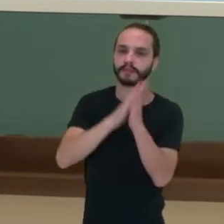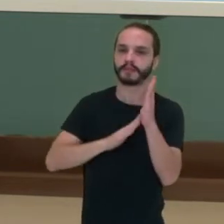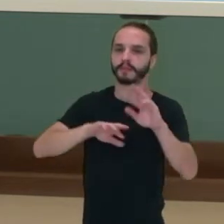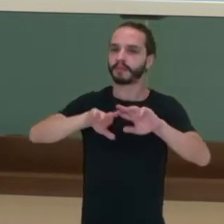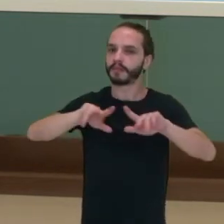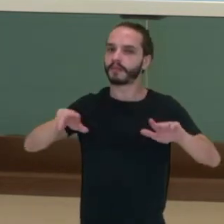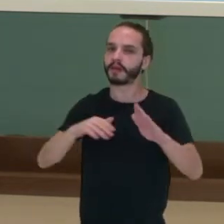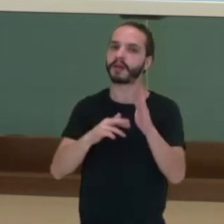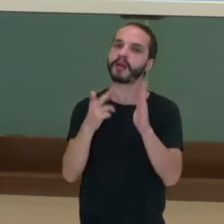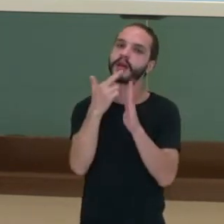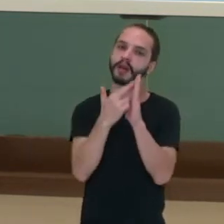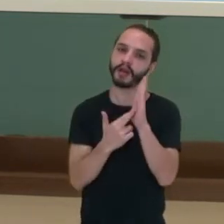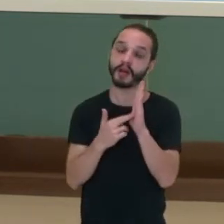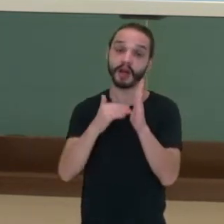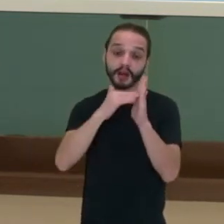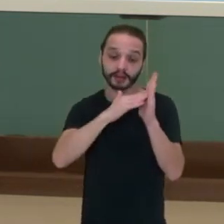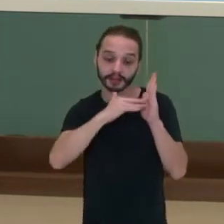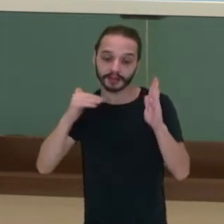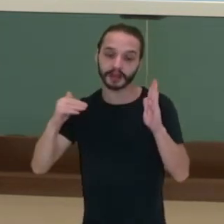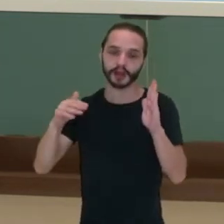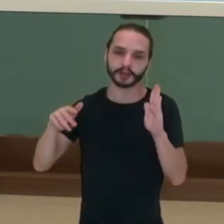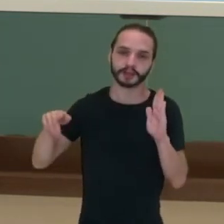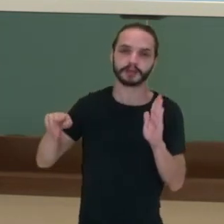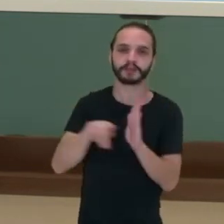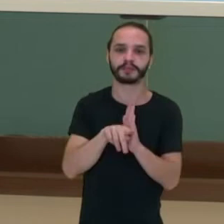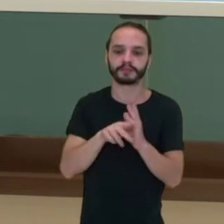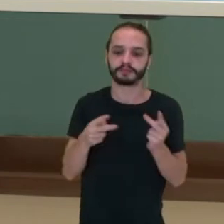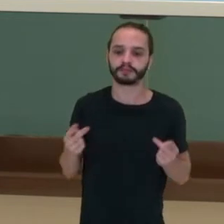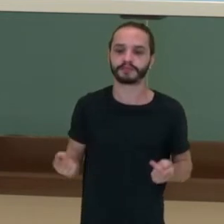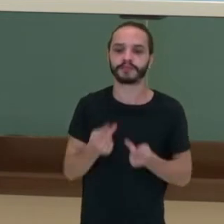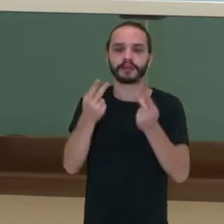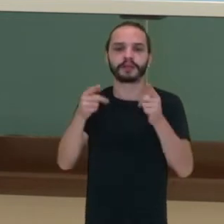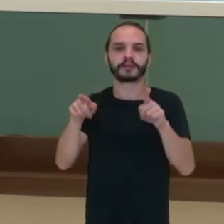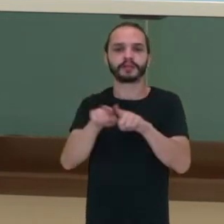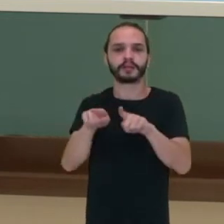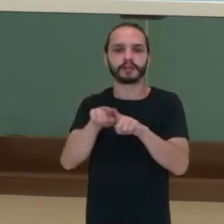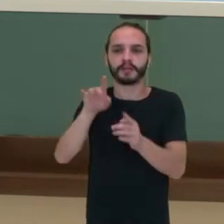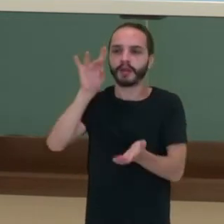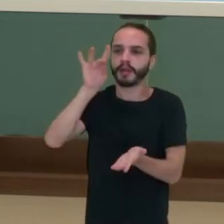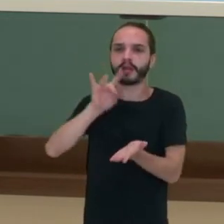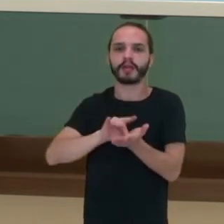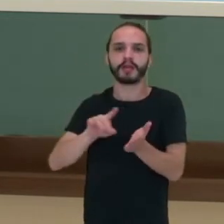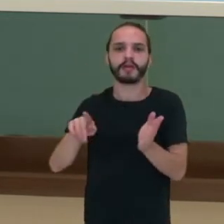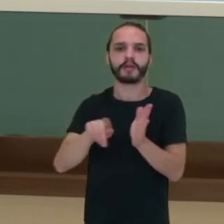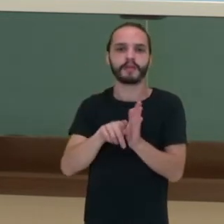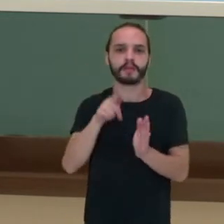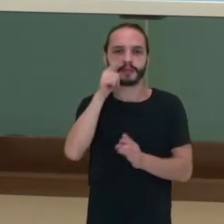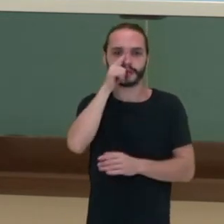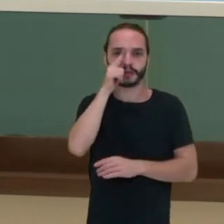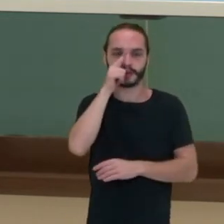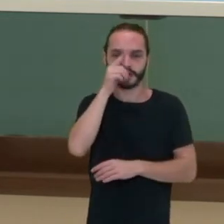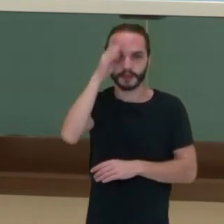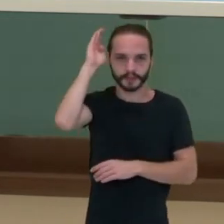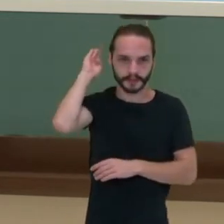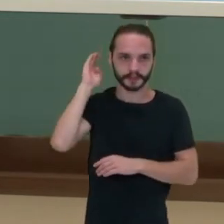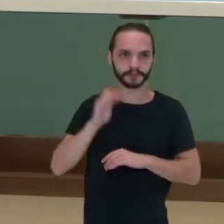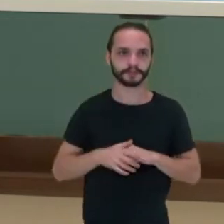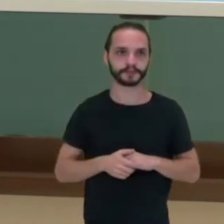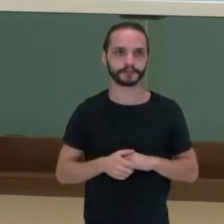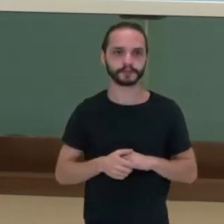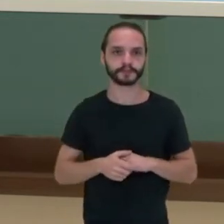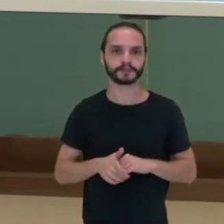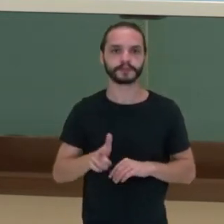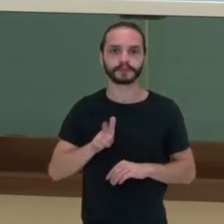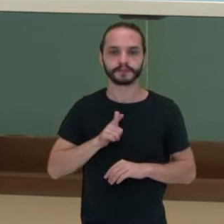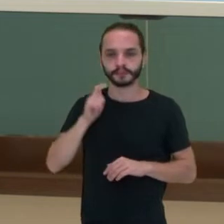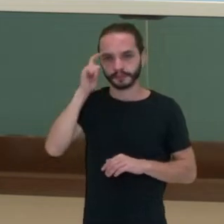regra. Então, agora a estética é valorizada e o realismo romano é valorizado também. Então nós temos agora uma racionalidade, a busca